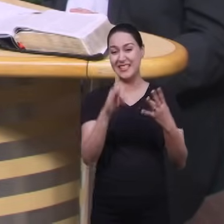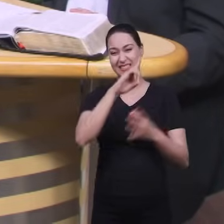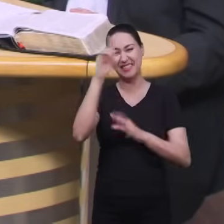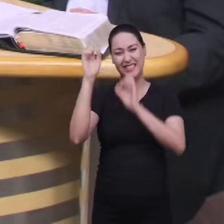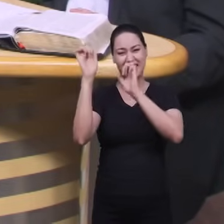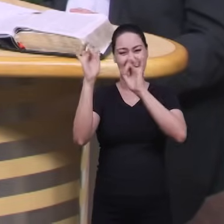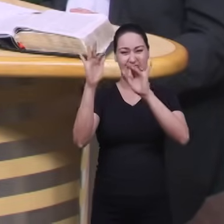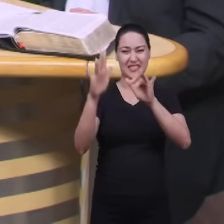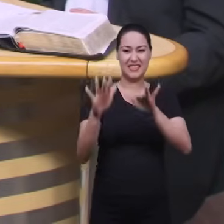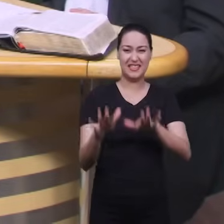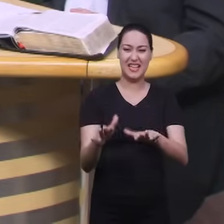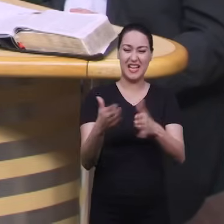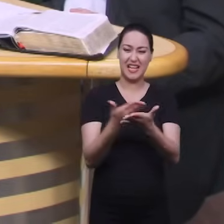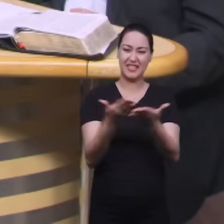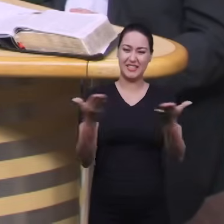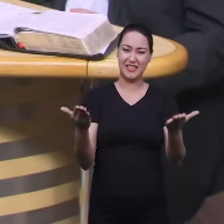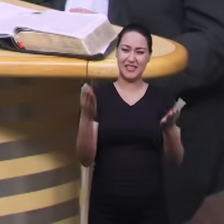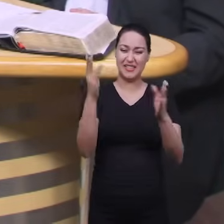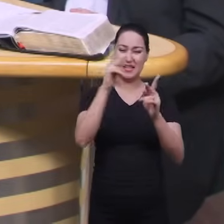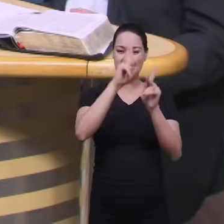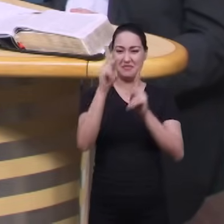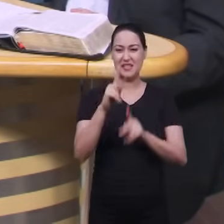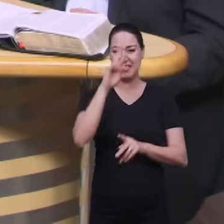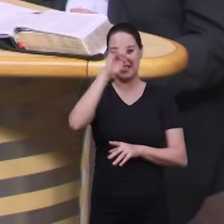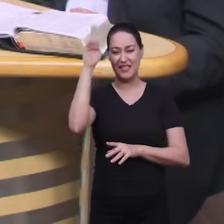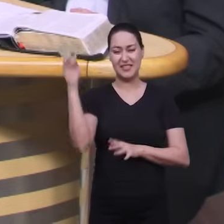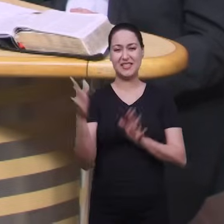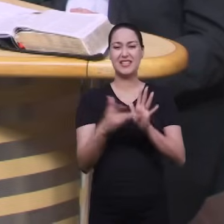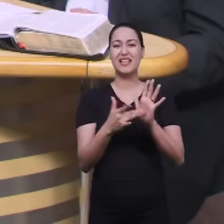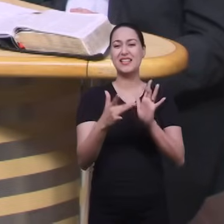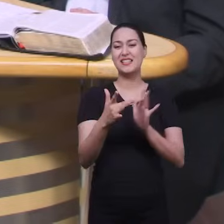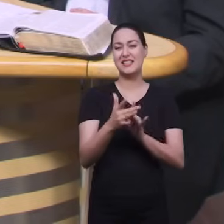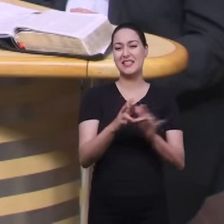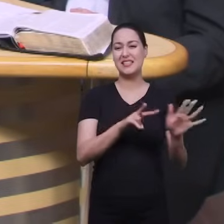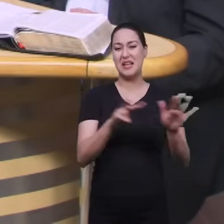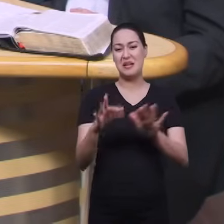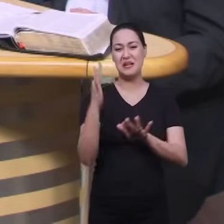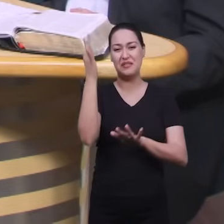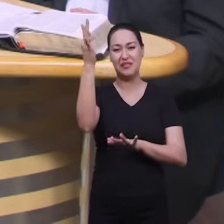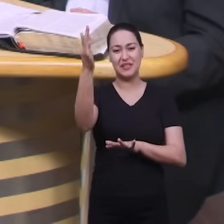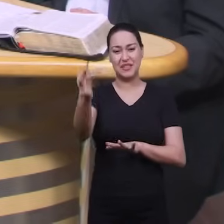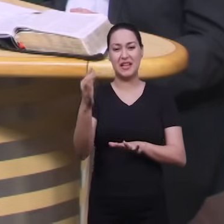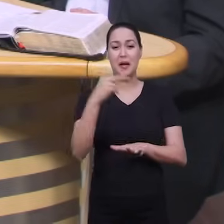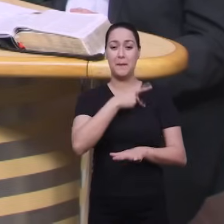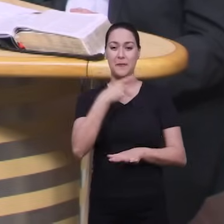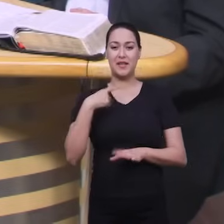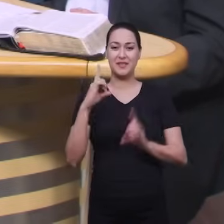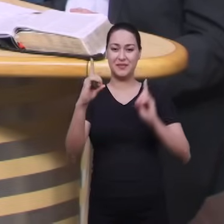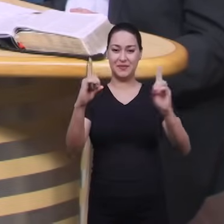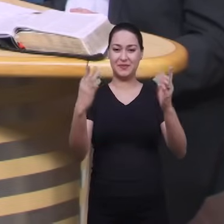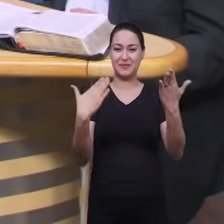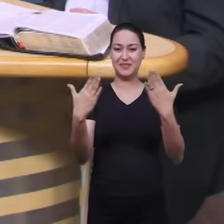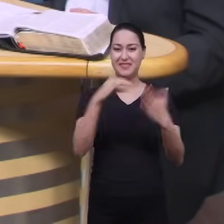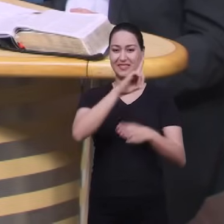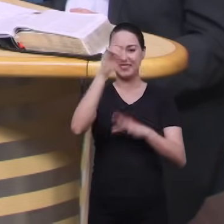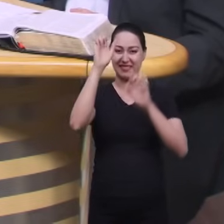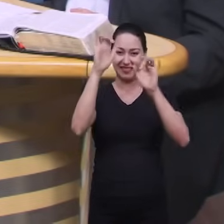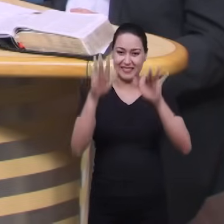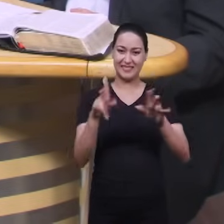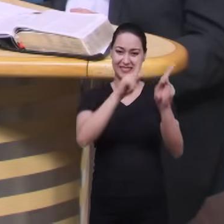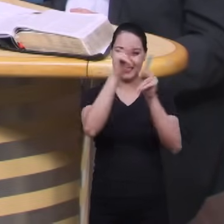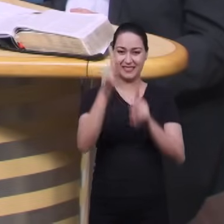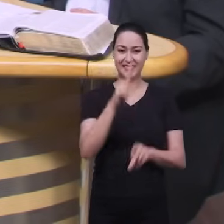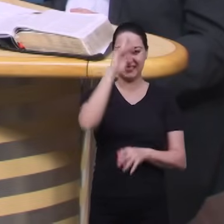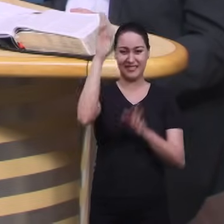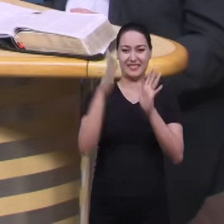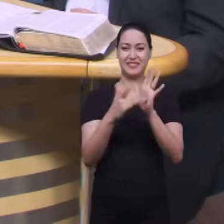Deus abençoe e na semana que vem se Deus quiser a gente tá de volta aqui com mais uma edição do programa de pastor para pastor Deus